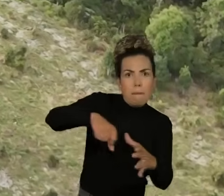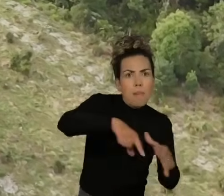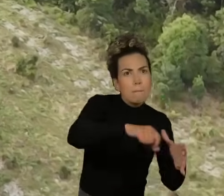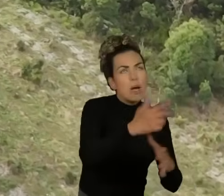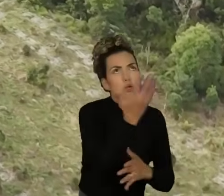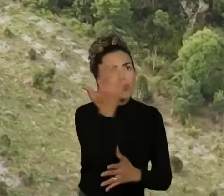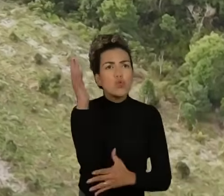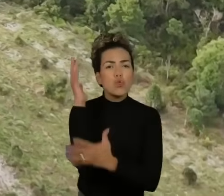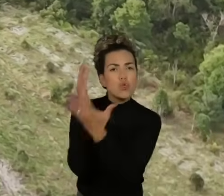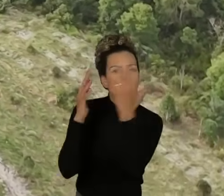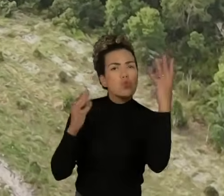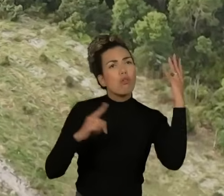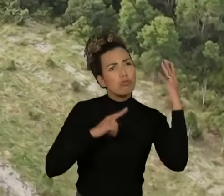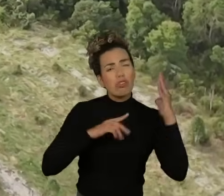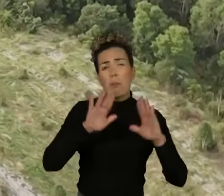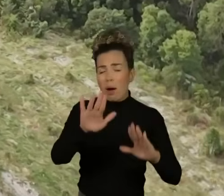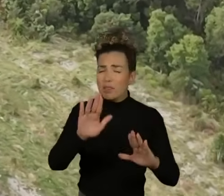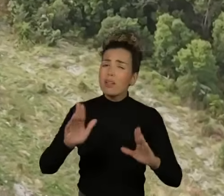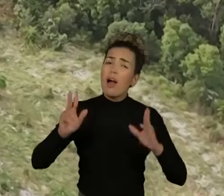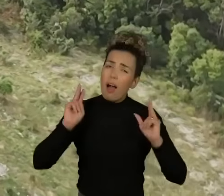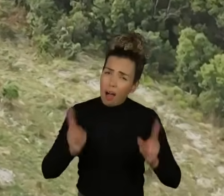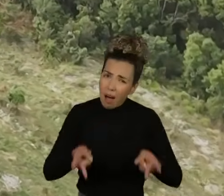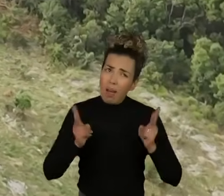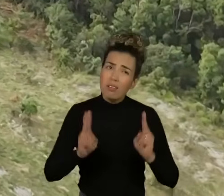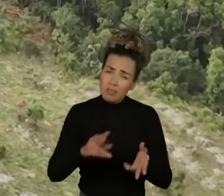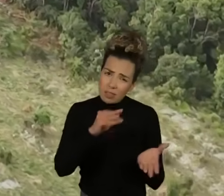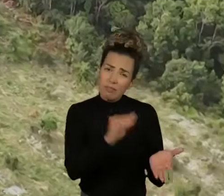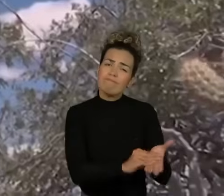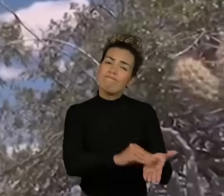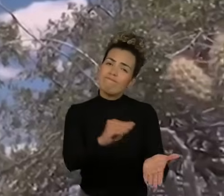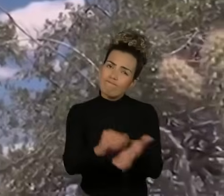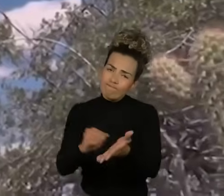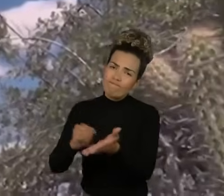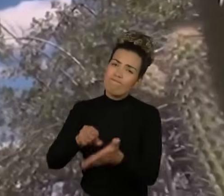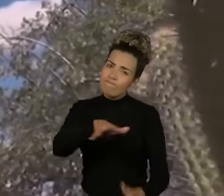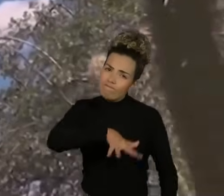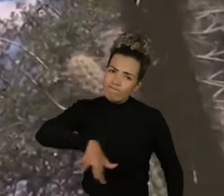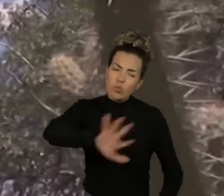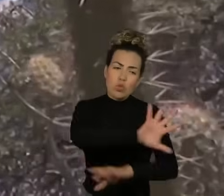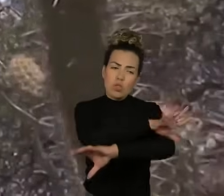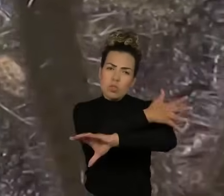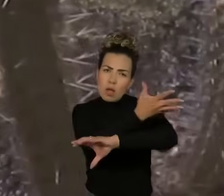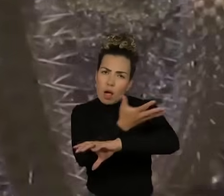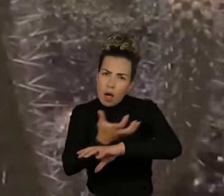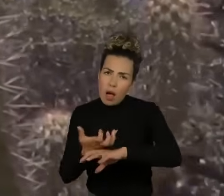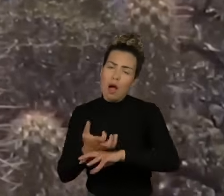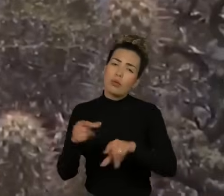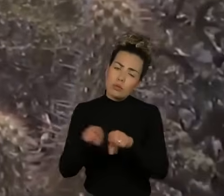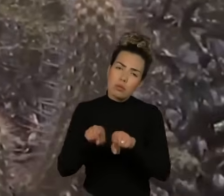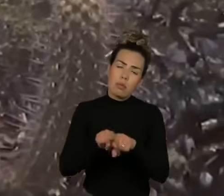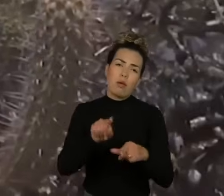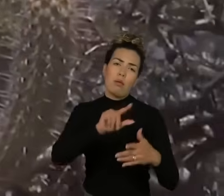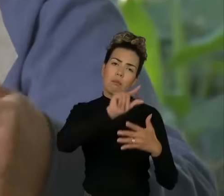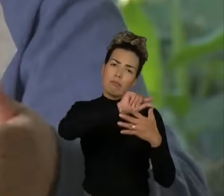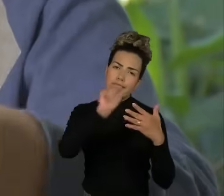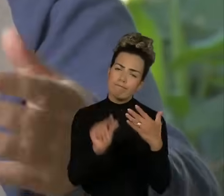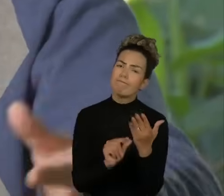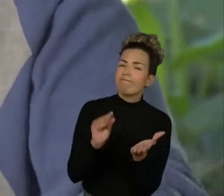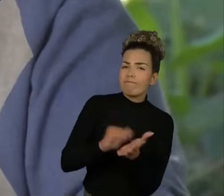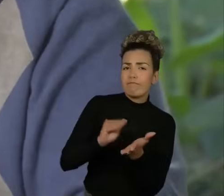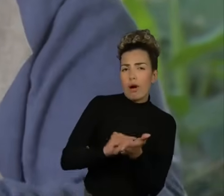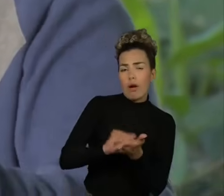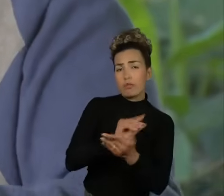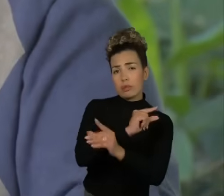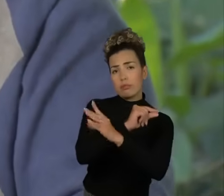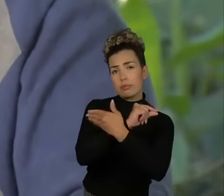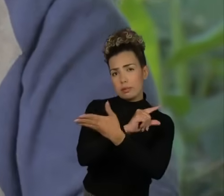de áreas degradadas ainda é um desafio em biomas como o Cerrado e o Pampa, por exemplo. Não adianta a